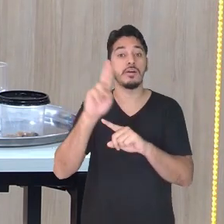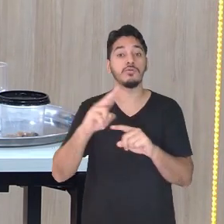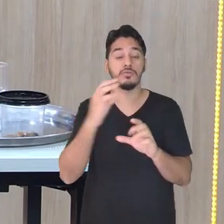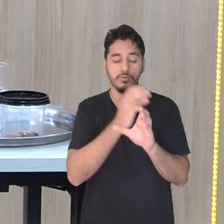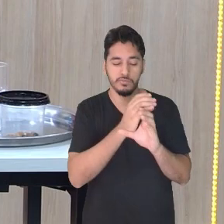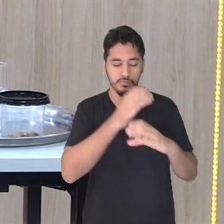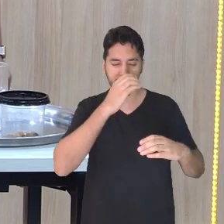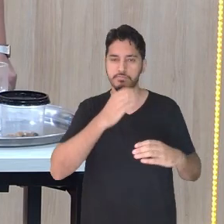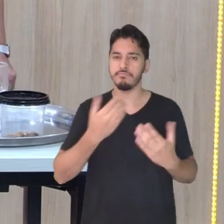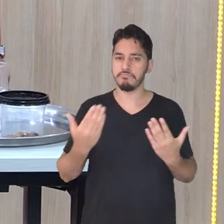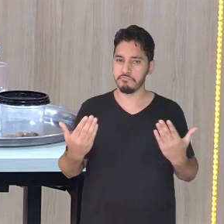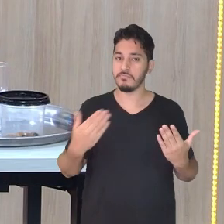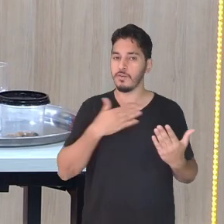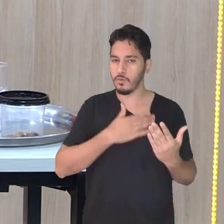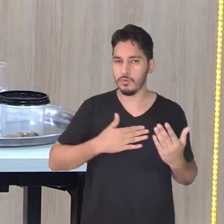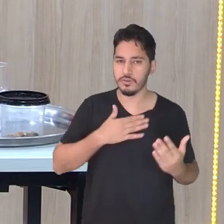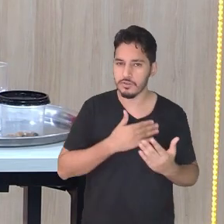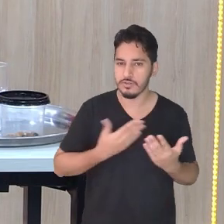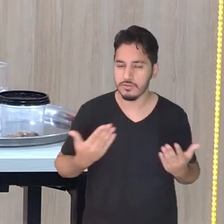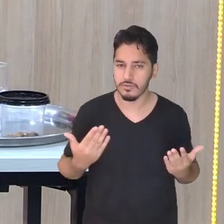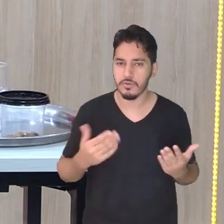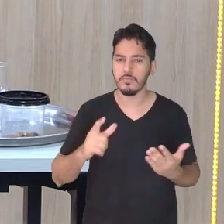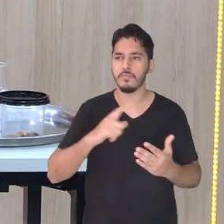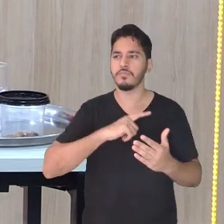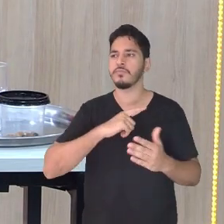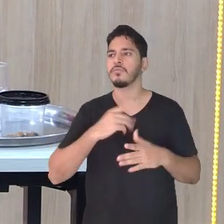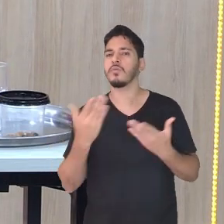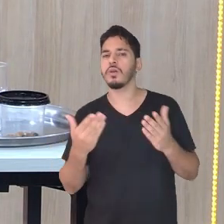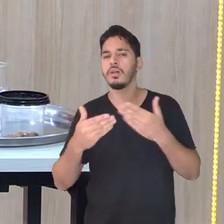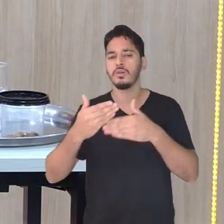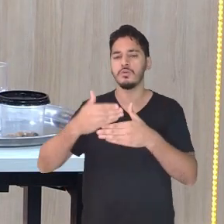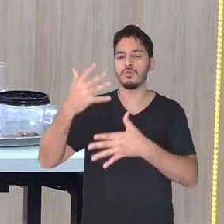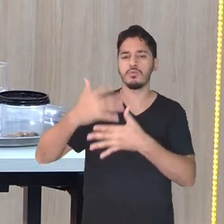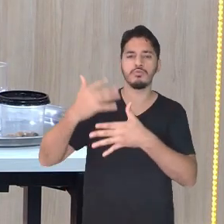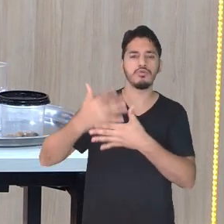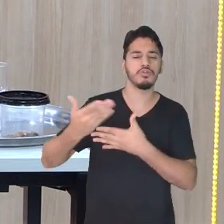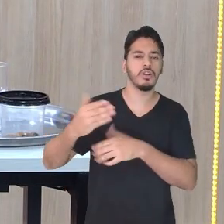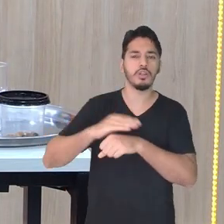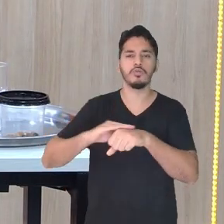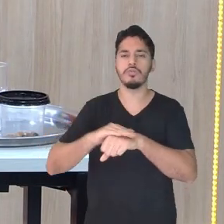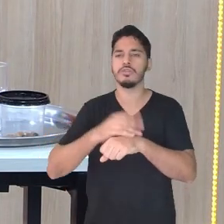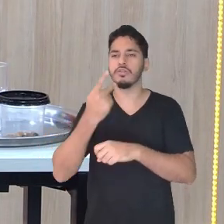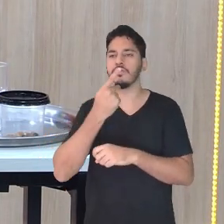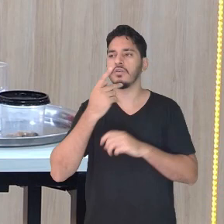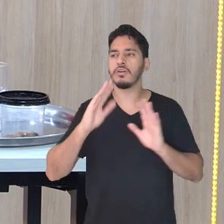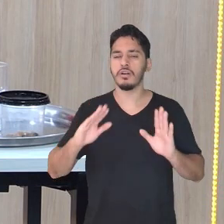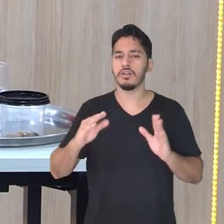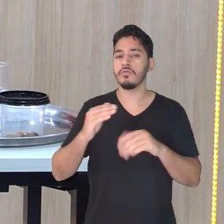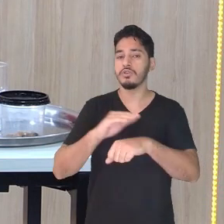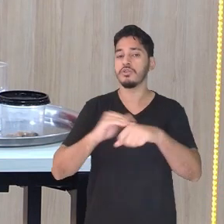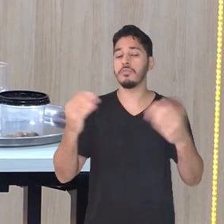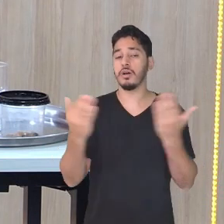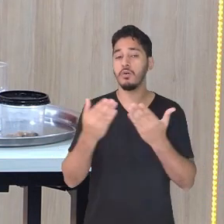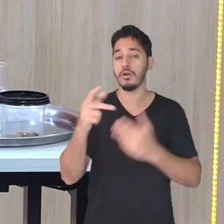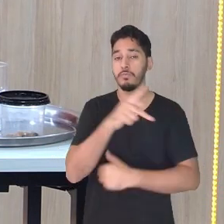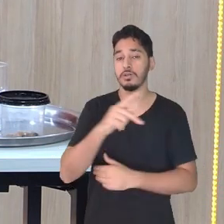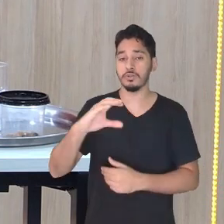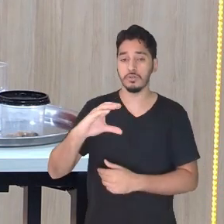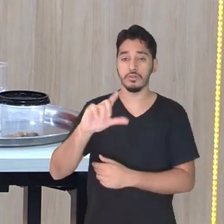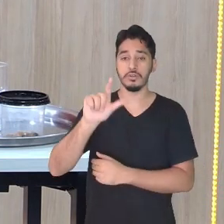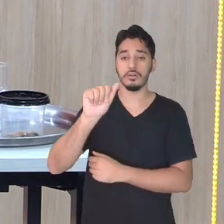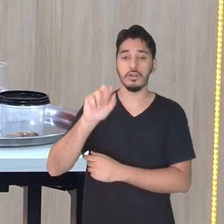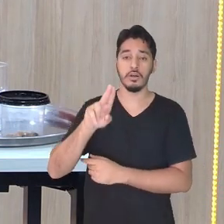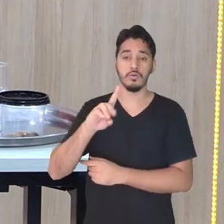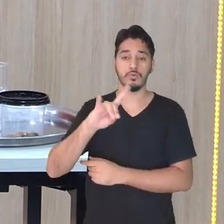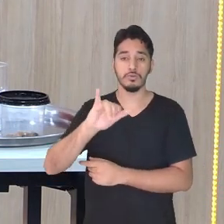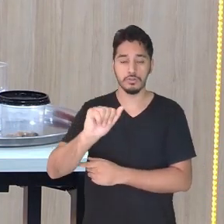gostando dessa informação? Será que tem alguém aí no nosso chat, Cláudia, conversando? Eu vou chamar a professora Cláudia para dizer como é que está o nosso